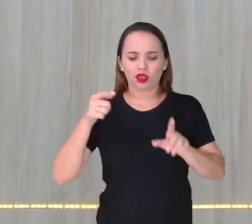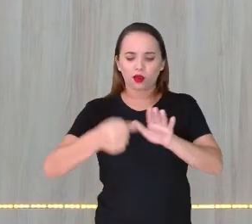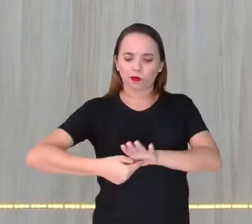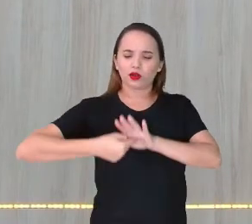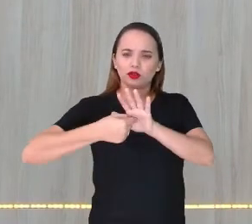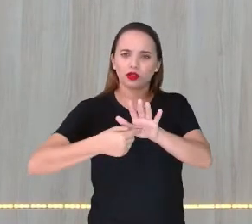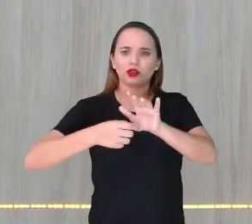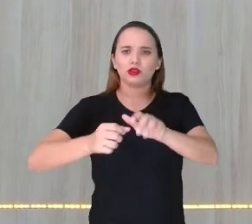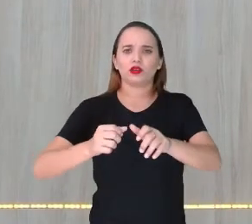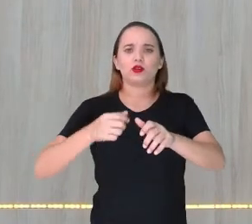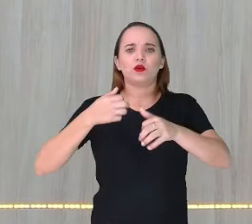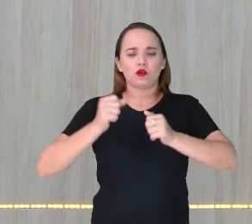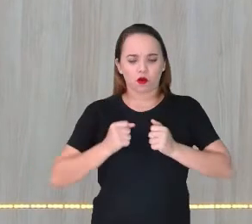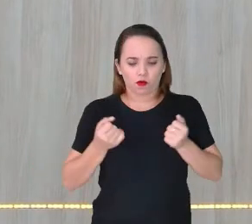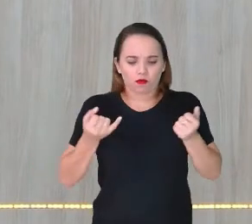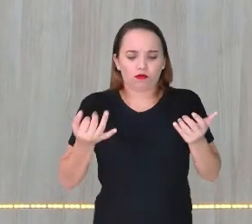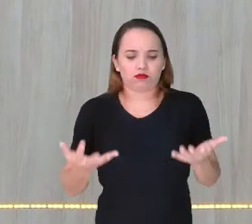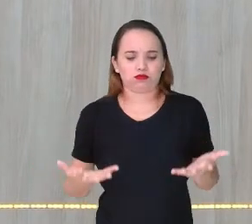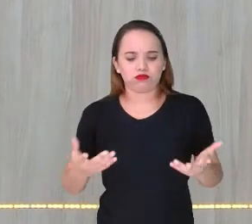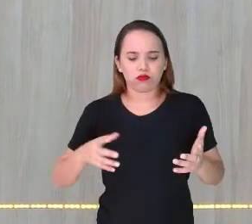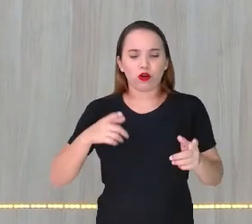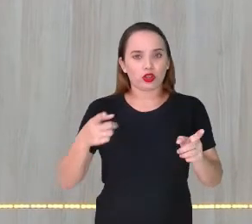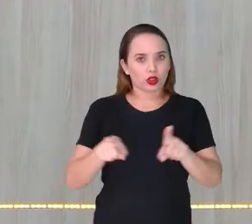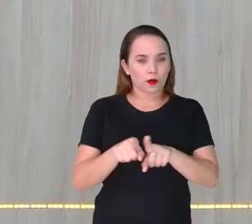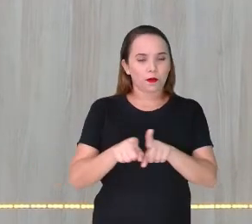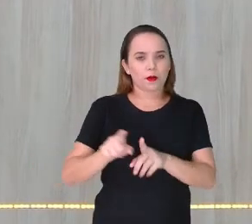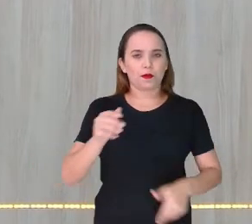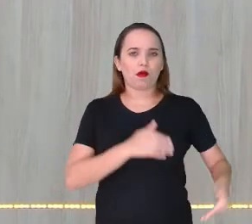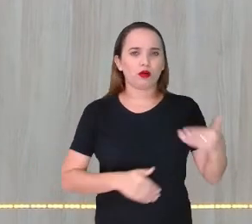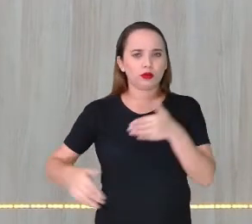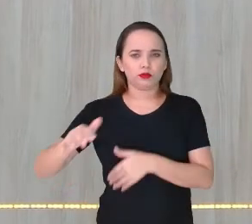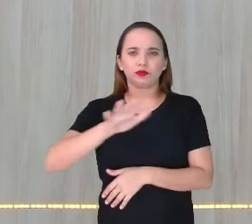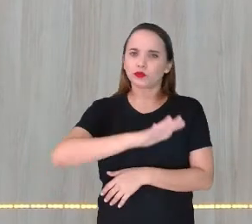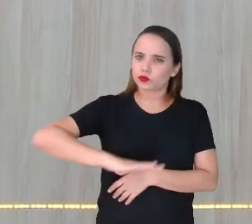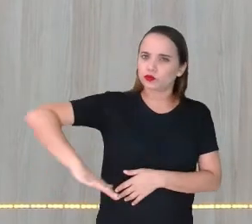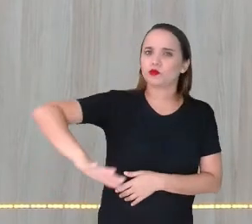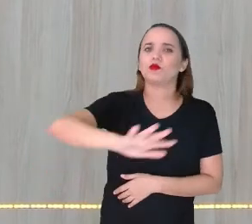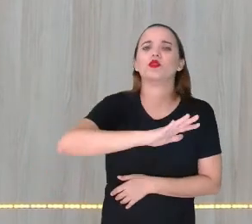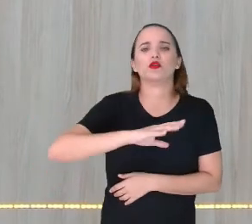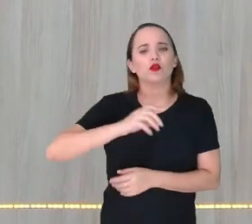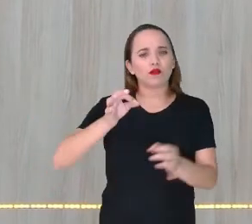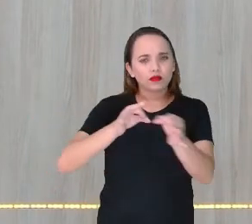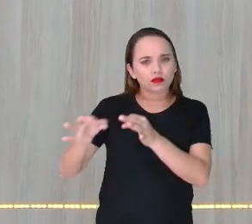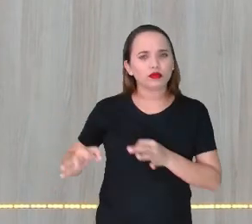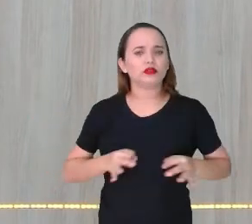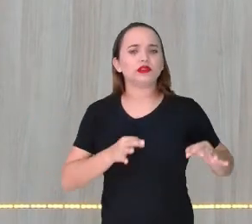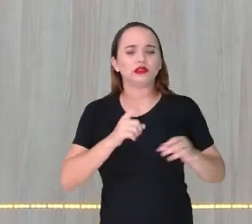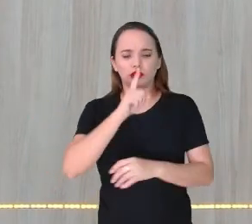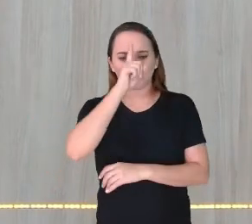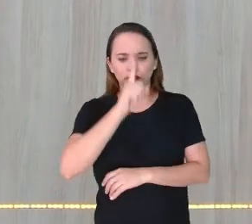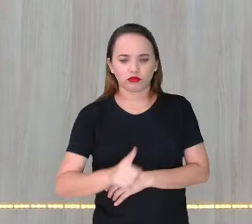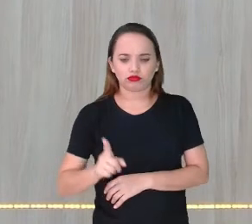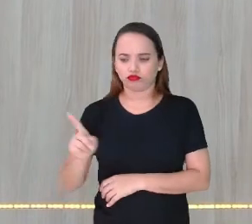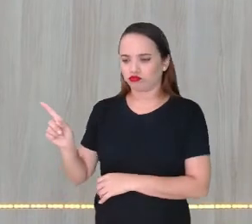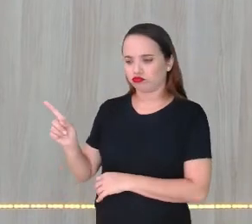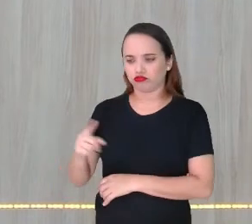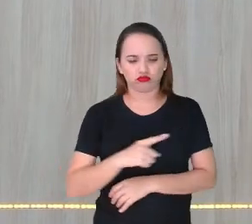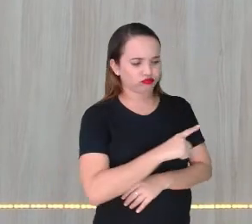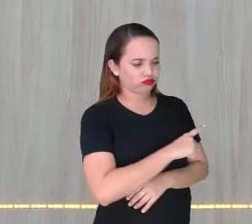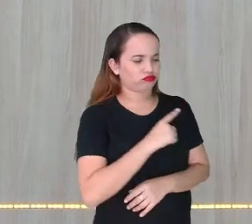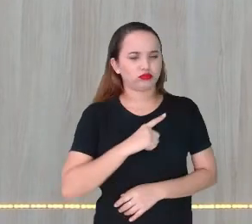né, poder ocupar esses espaços, poder percorrer esses planos, essas direções,